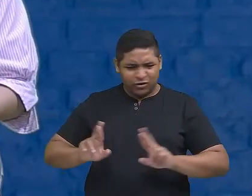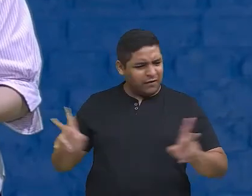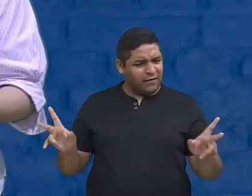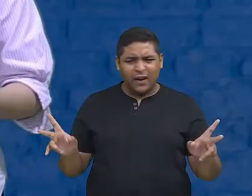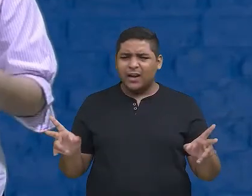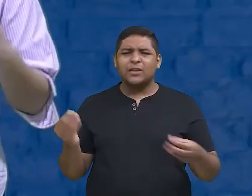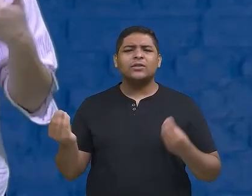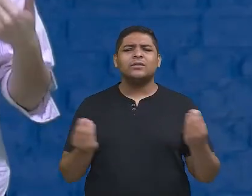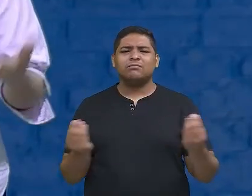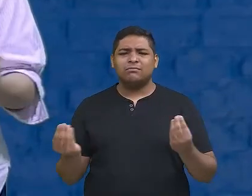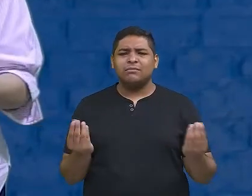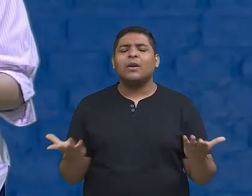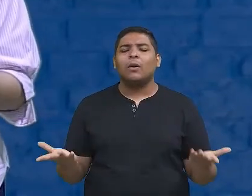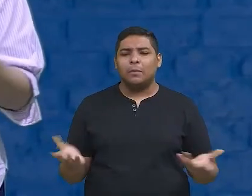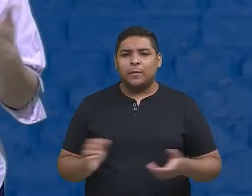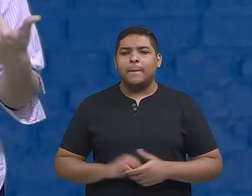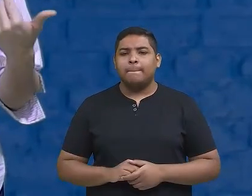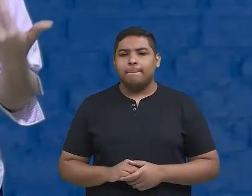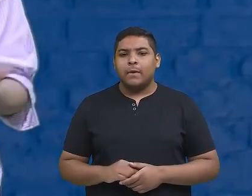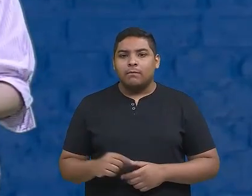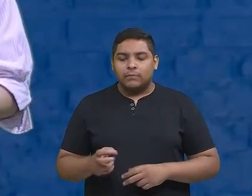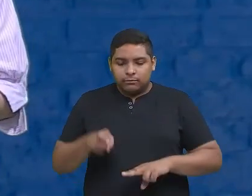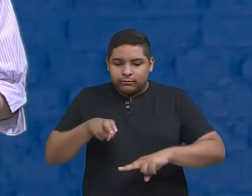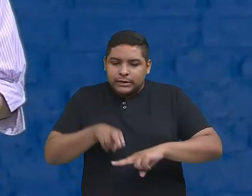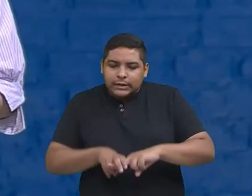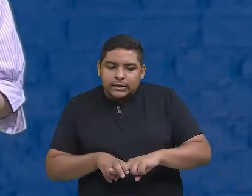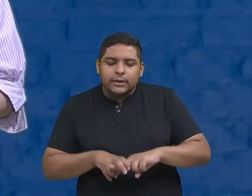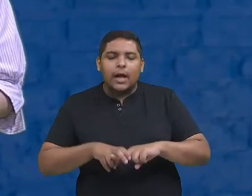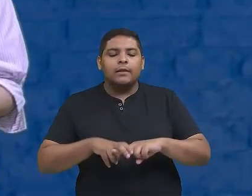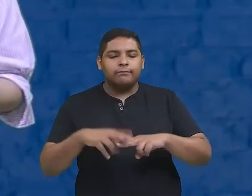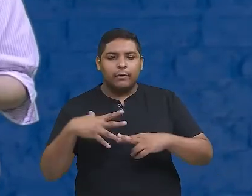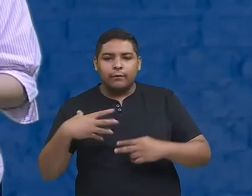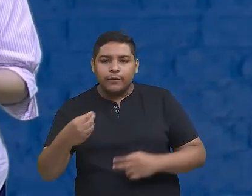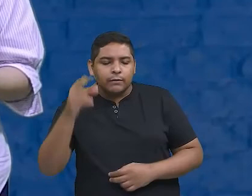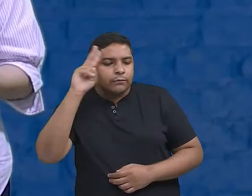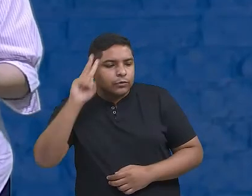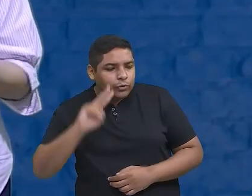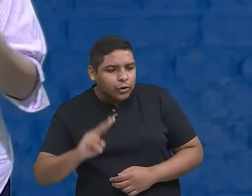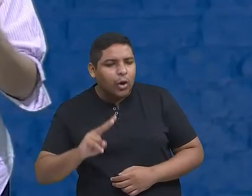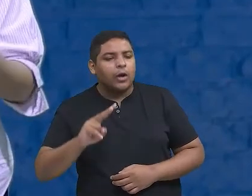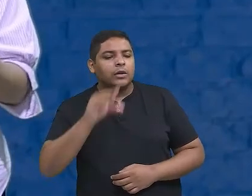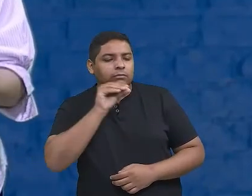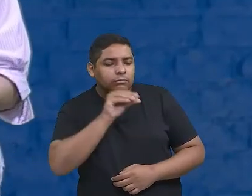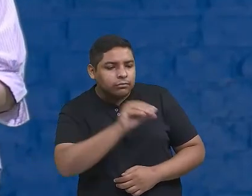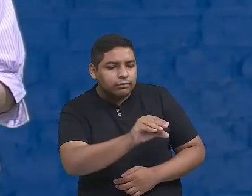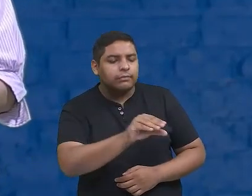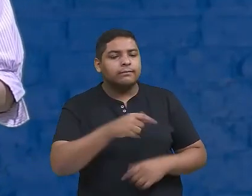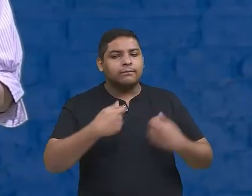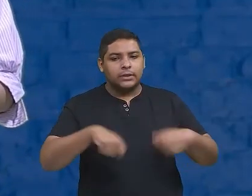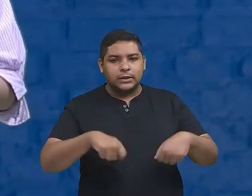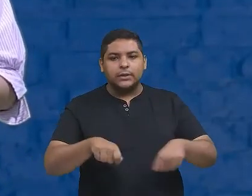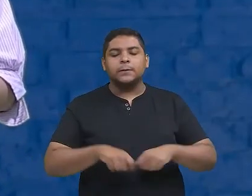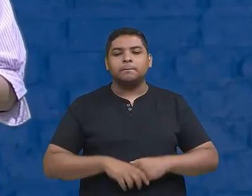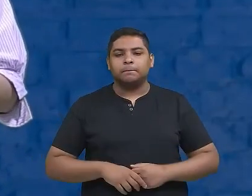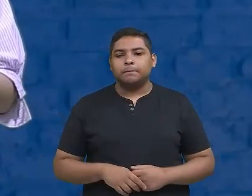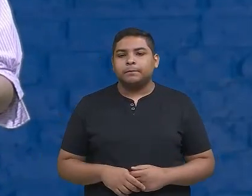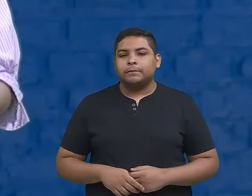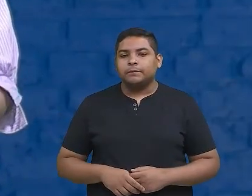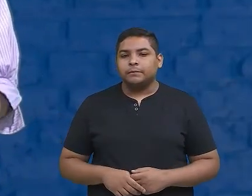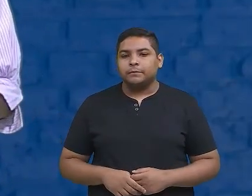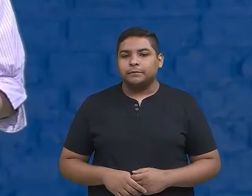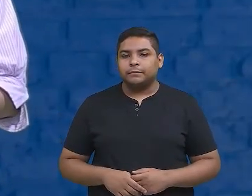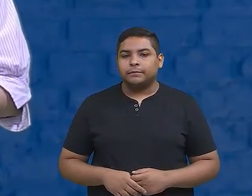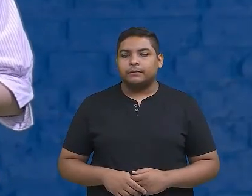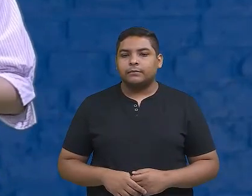sentar com nossos filhos, contar a história, ter esse tempo para eles também, para participar, né? No que eu